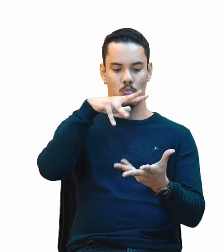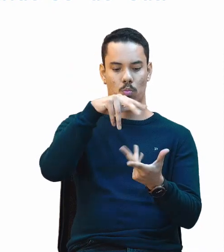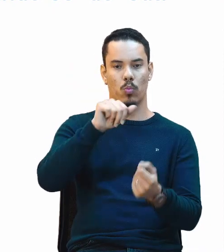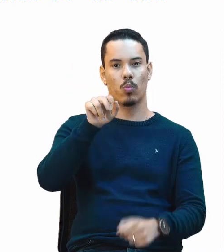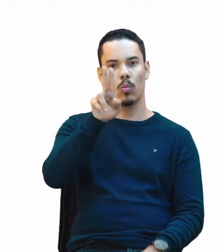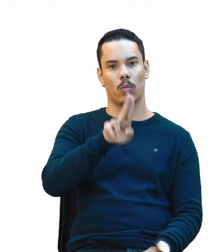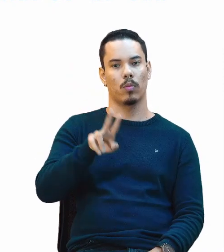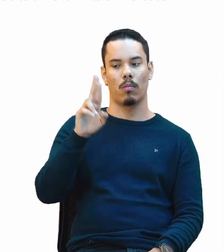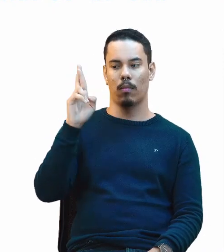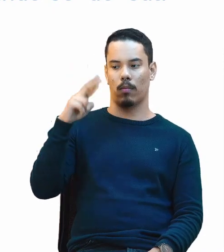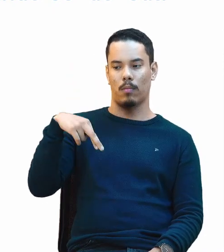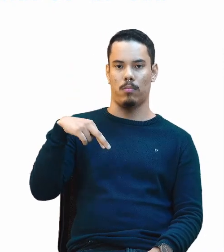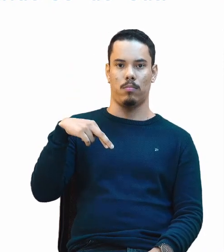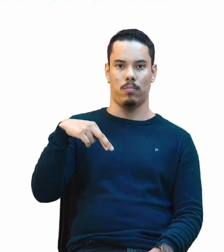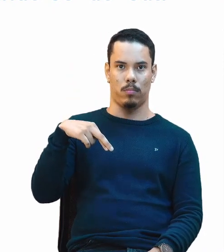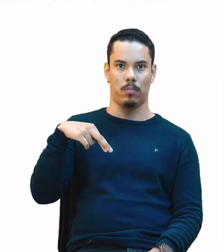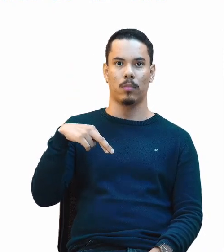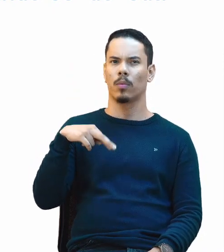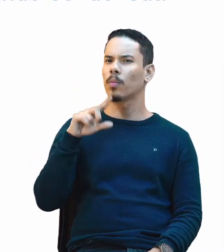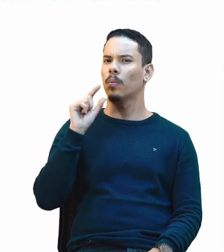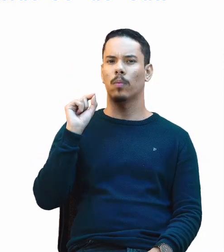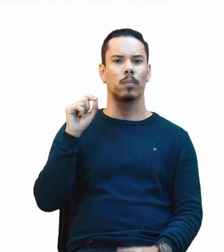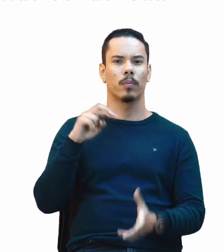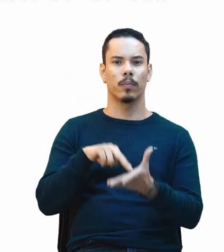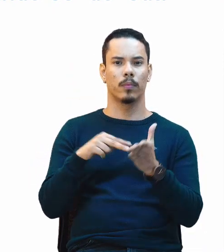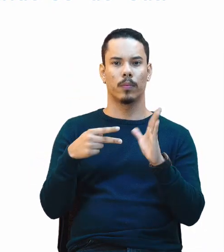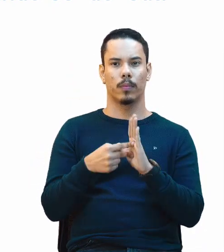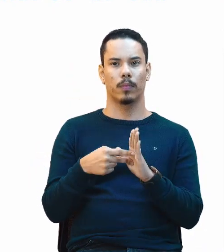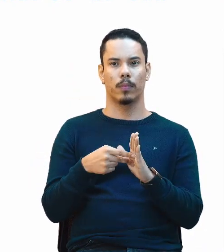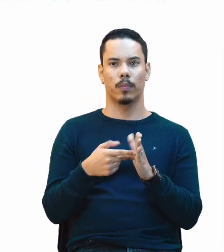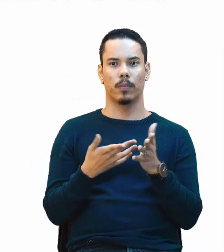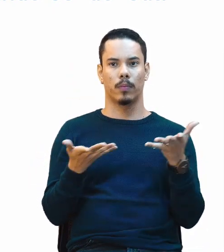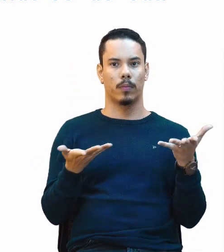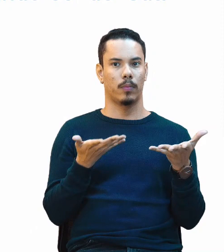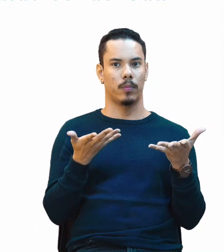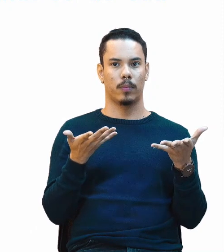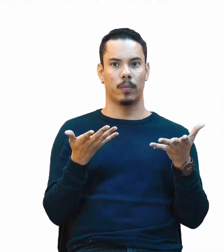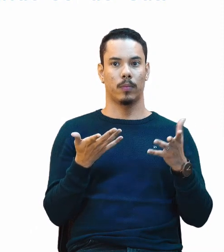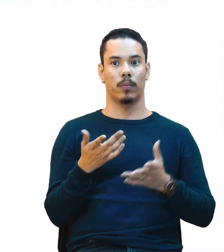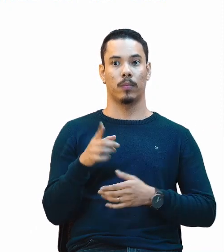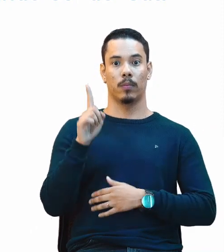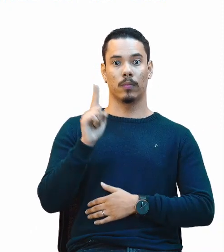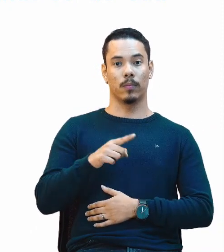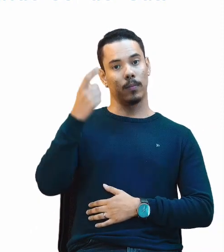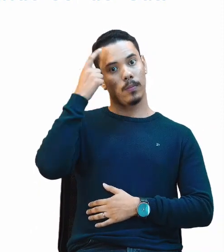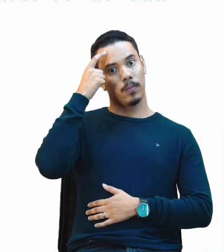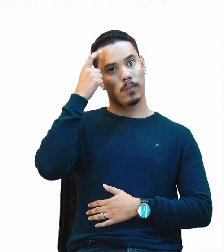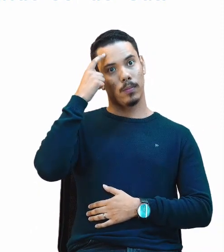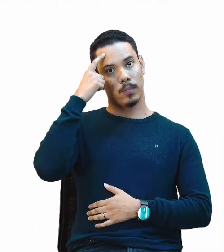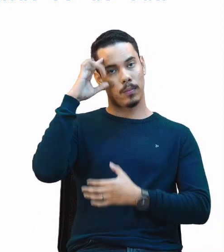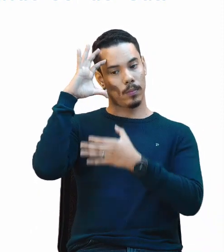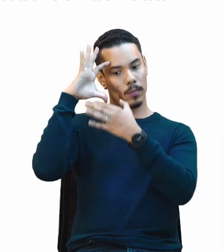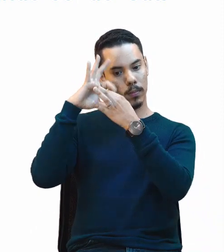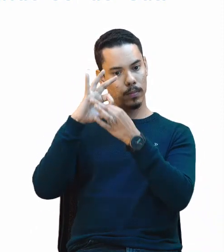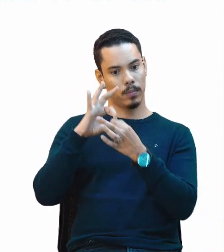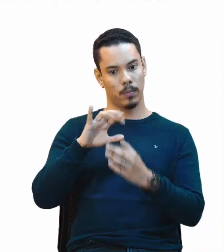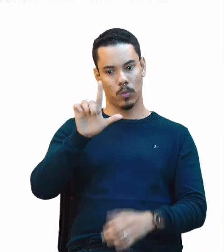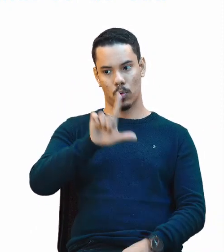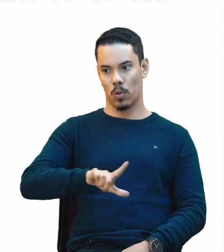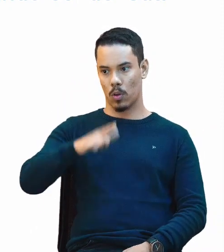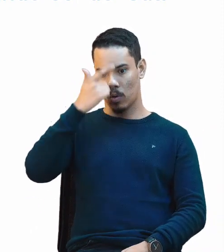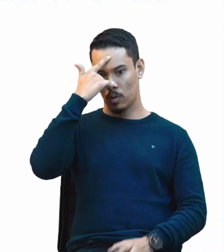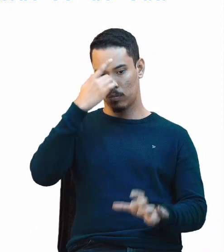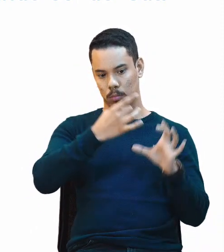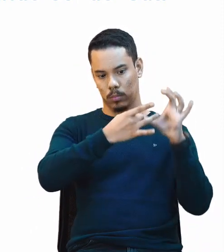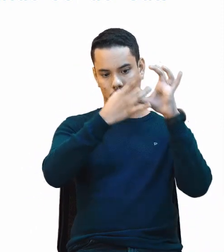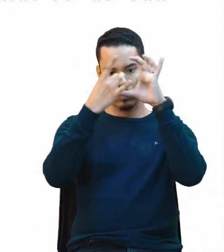razão. Então, o que é o uso da razão? É o seu raciocínio, lógico, né? A sua forma de pensar,